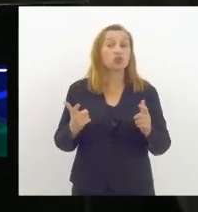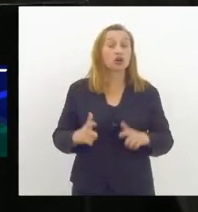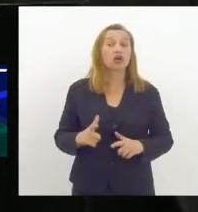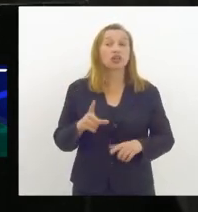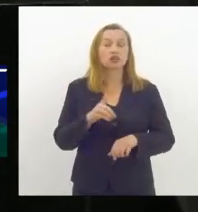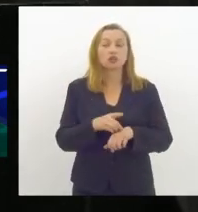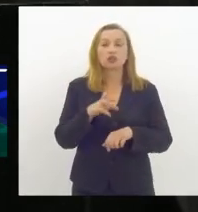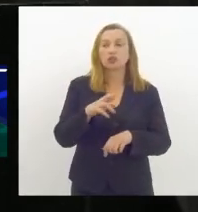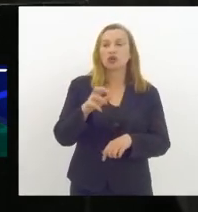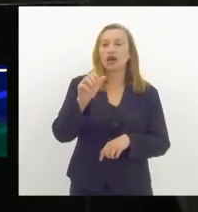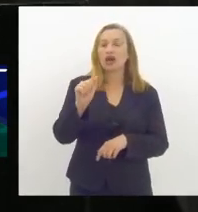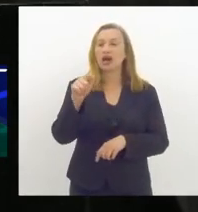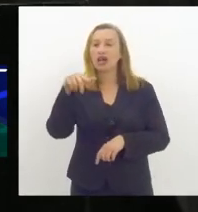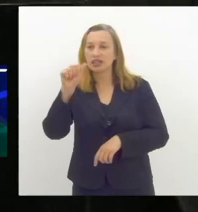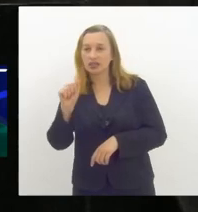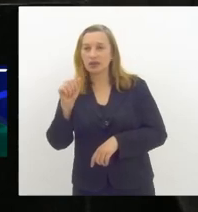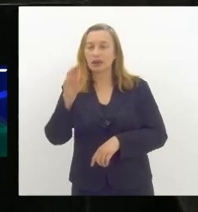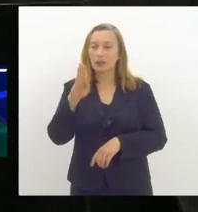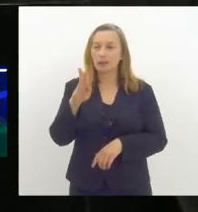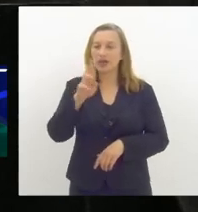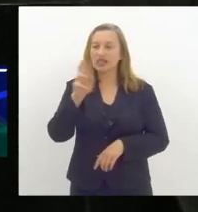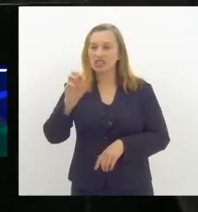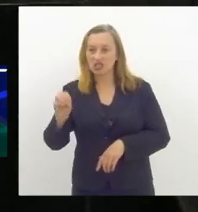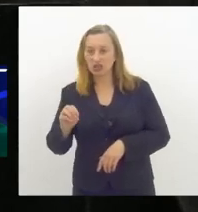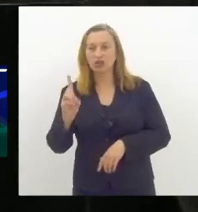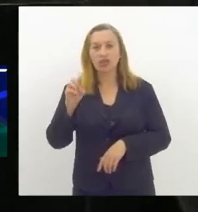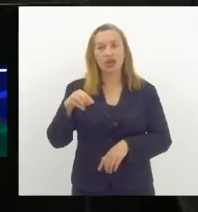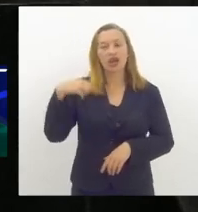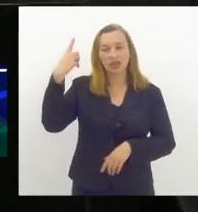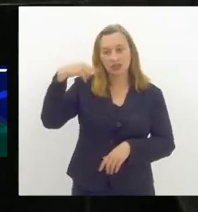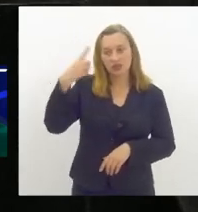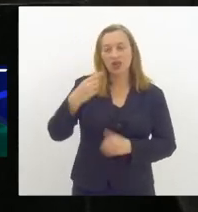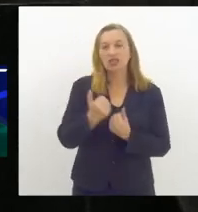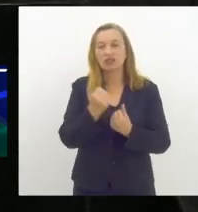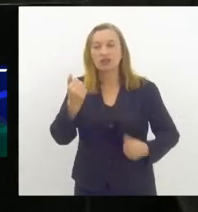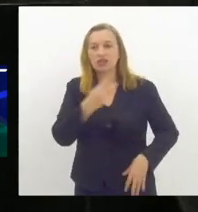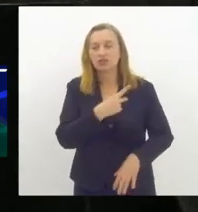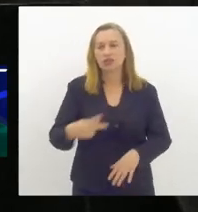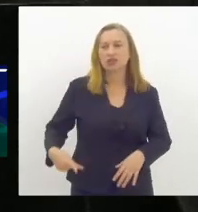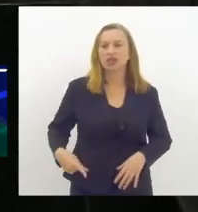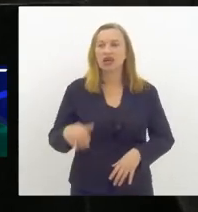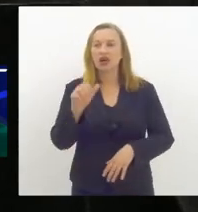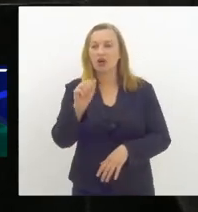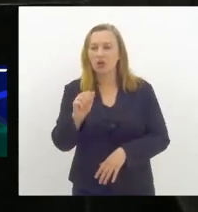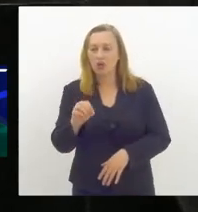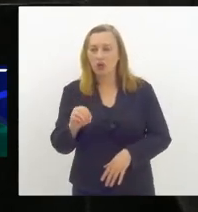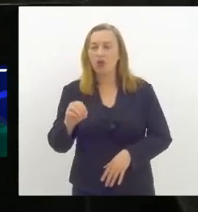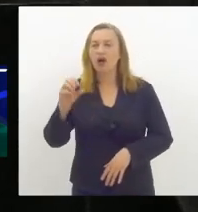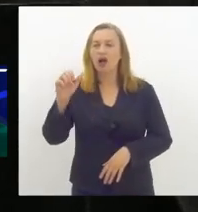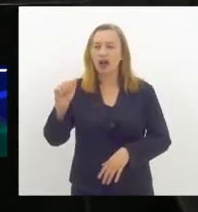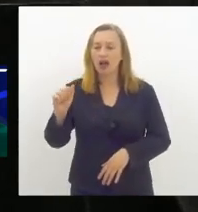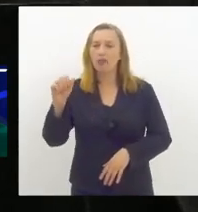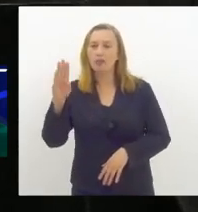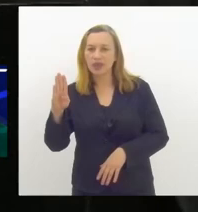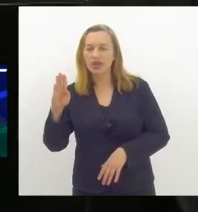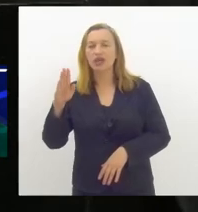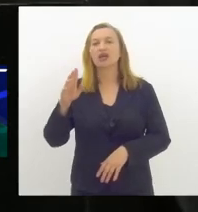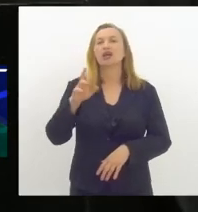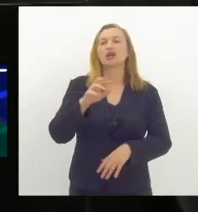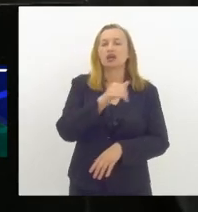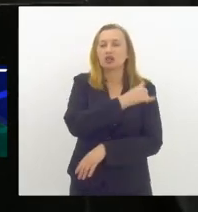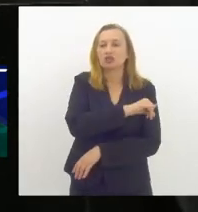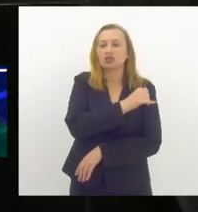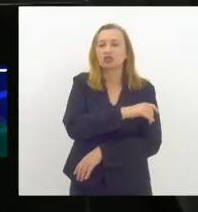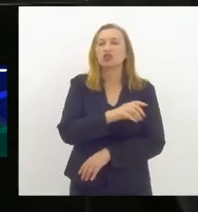a Dra Ana Basílio que é advogado e vice-presidente da OAB Seccional Rio de Janeiro